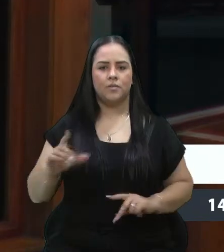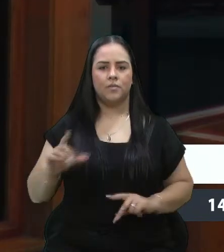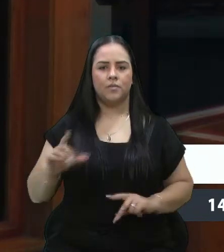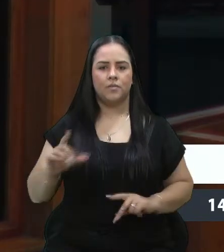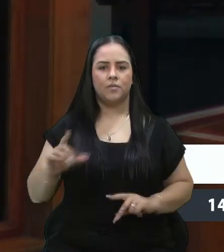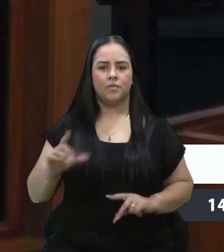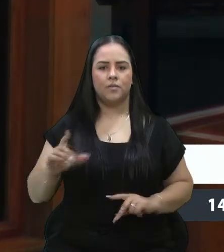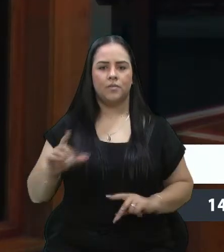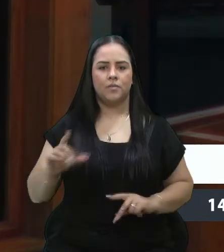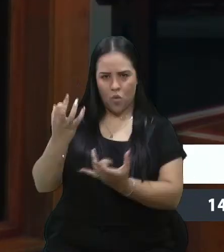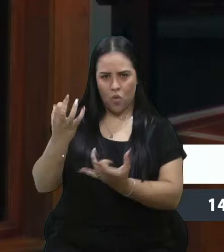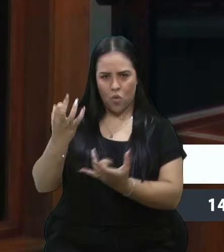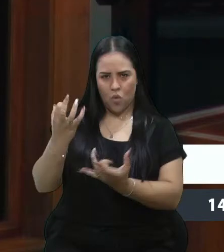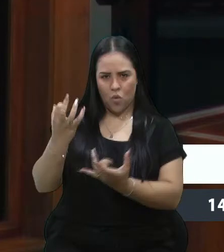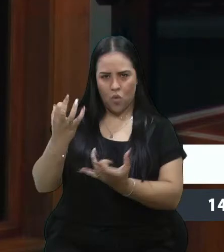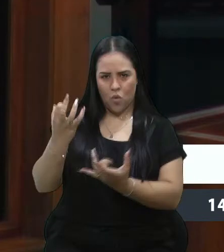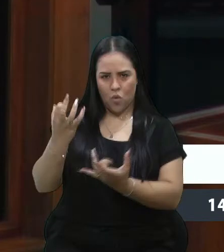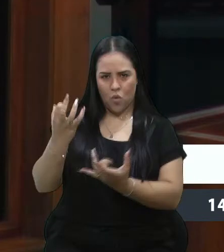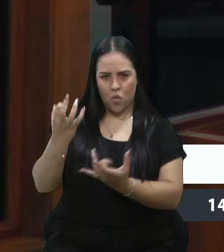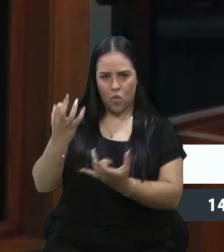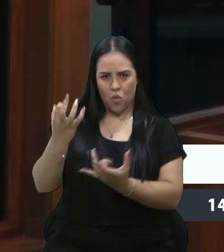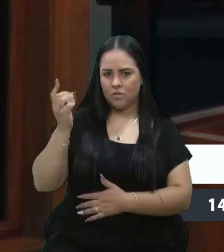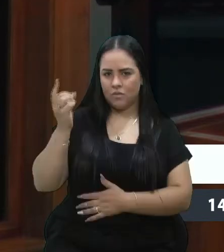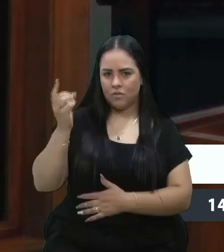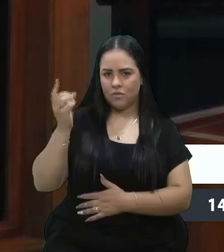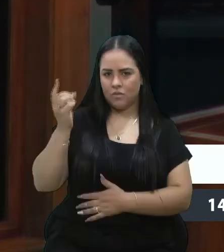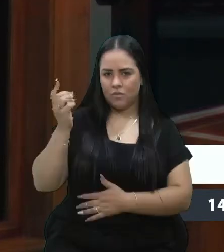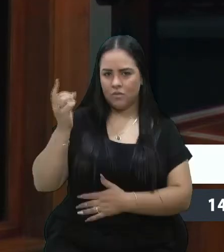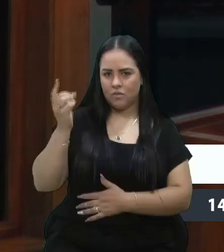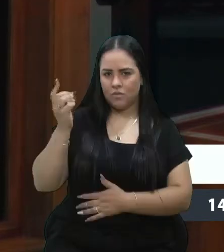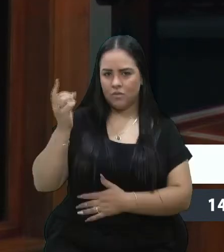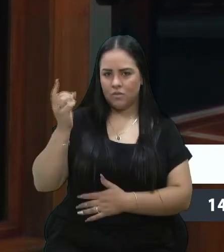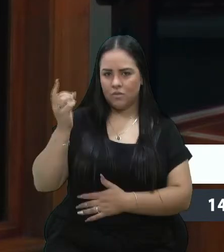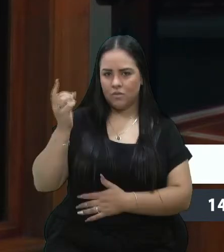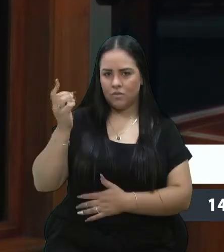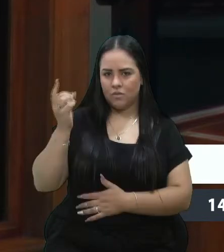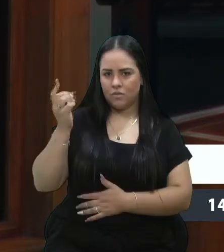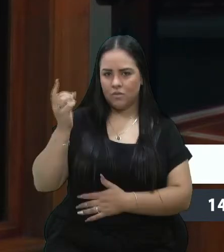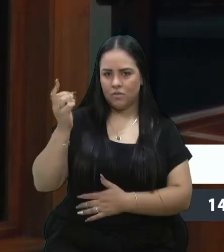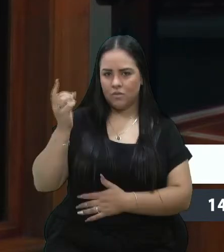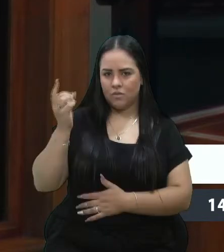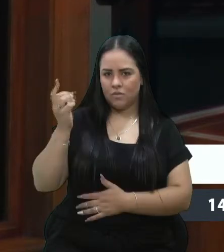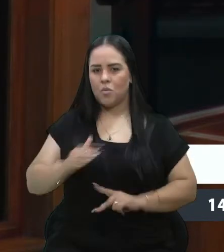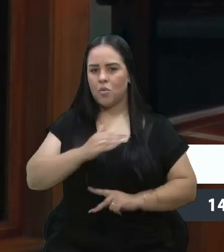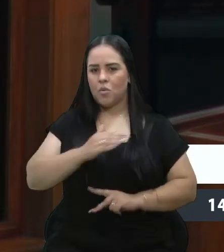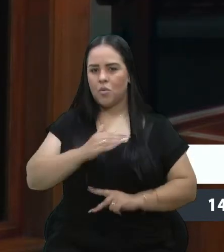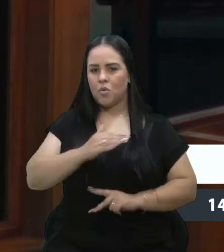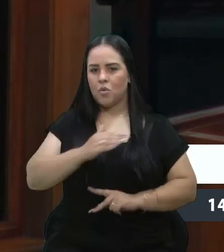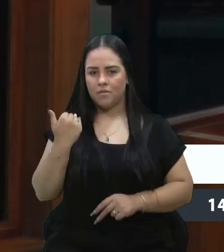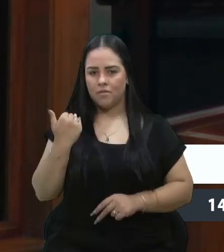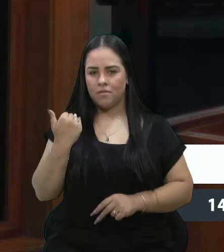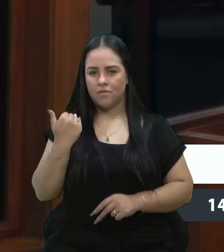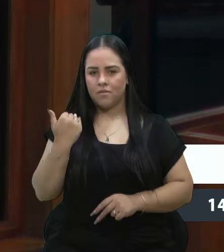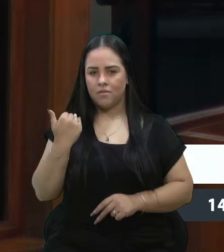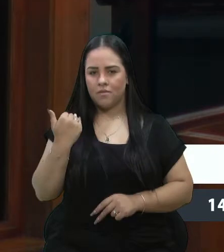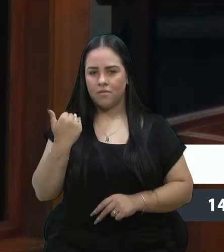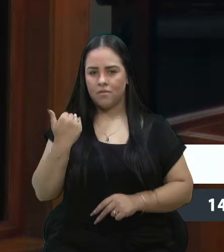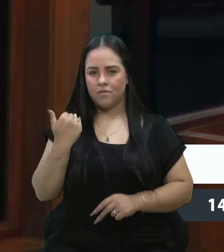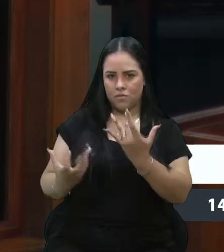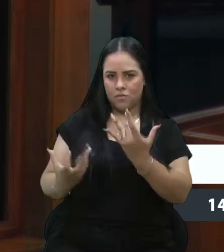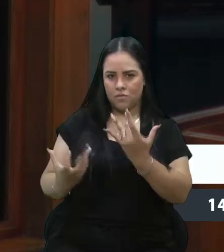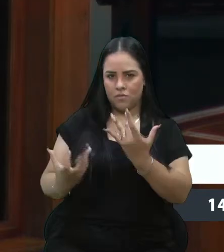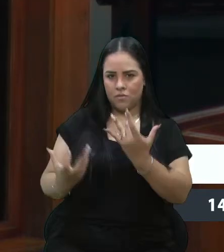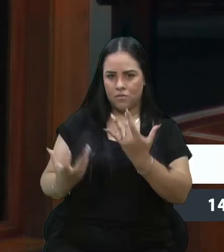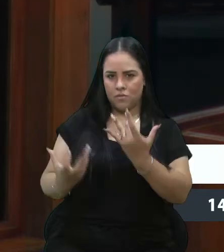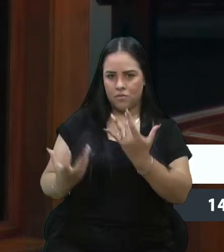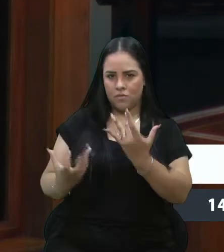onde 146 trabalhadores morreram queimados numa fábrica, sendo que desses 146, 125